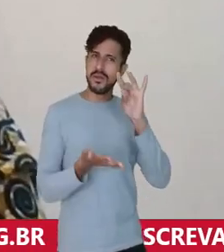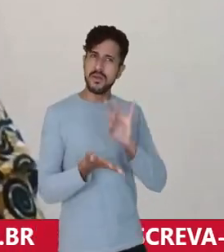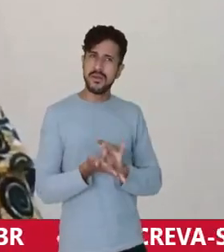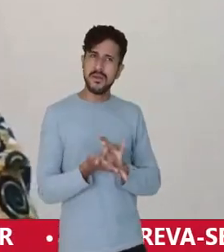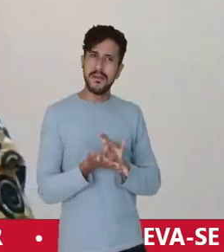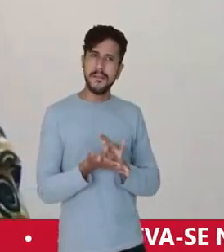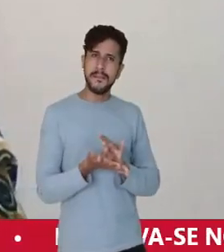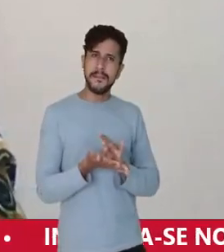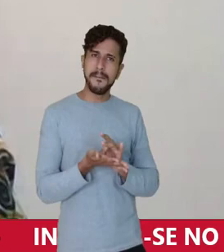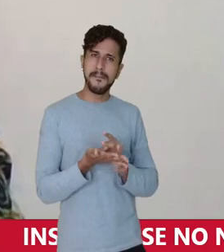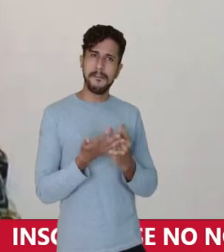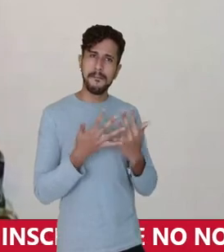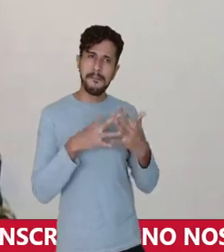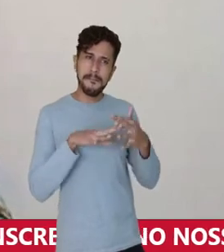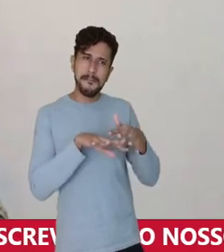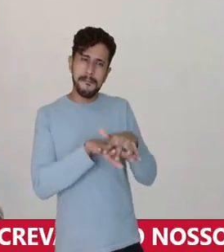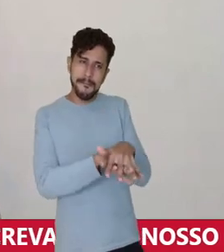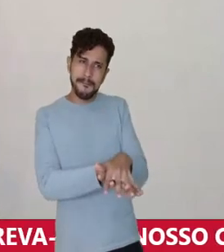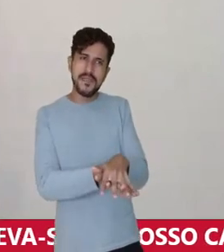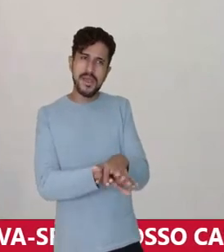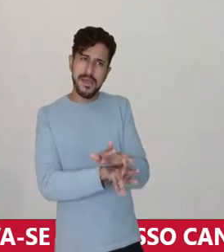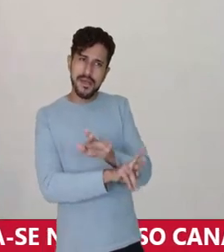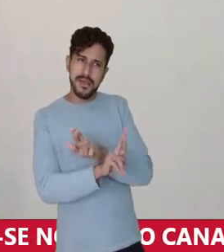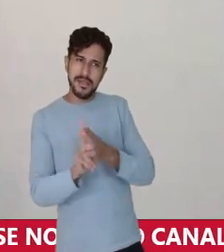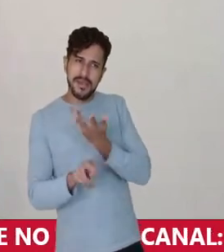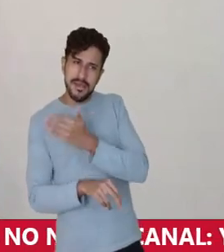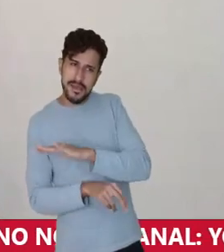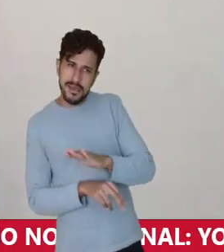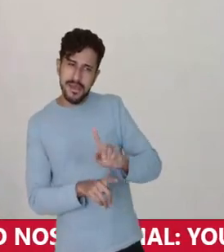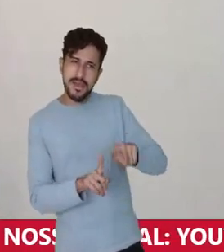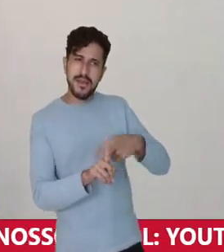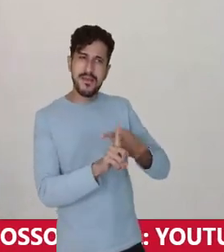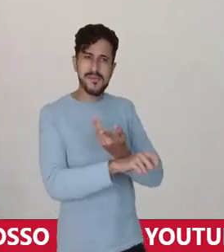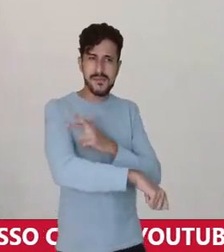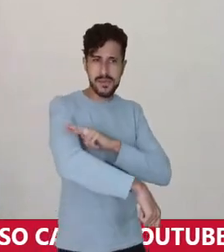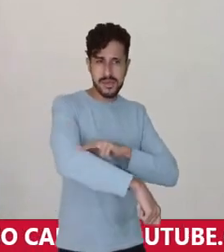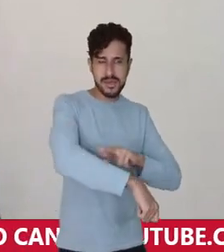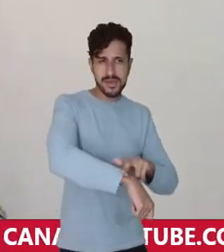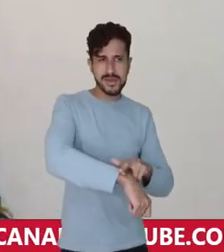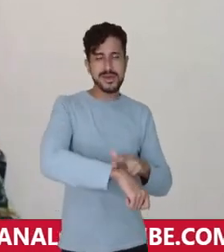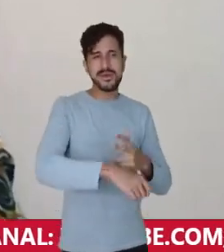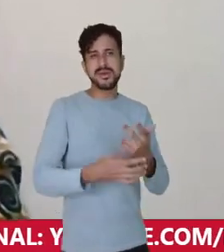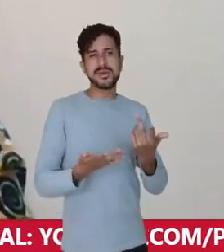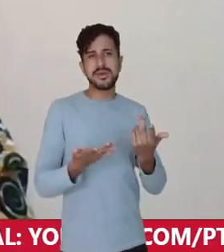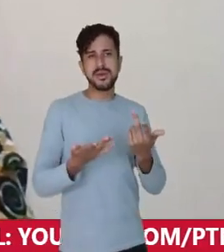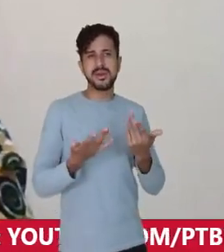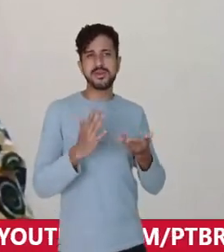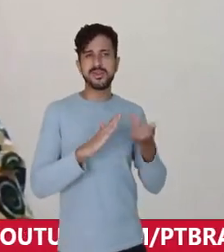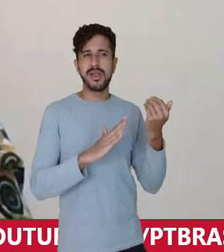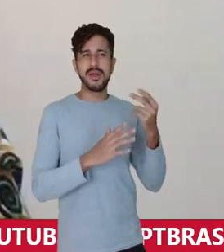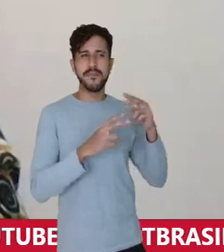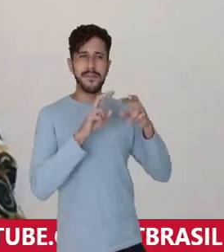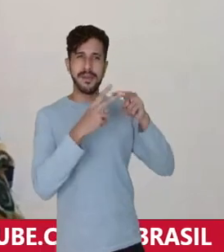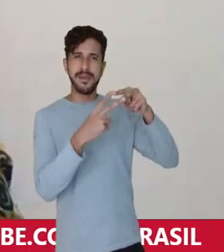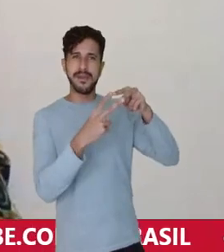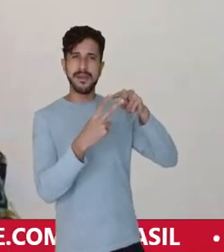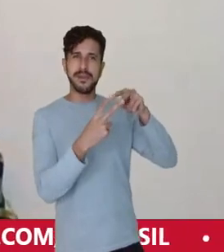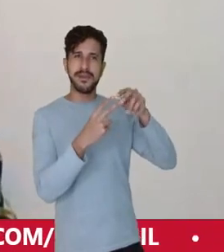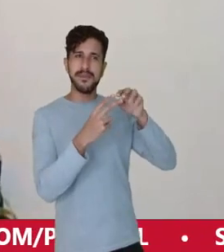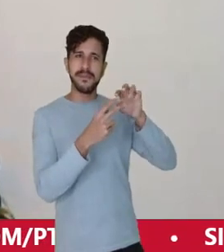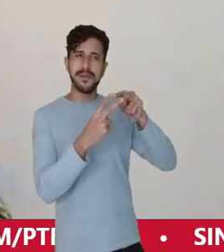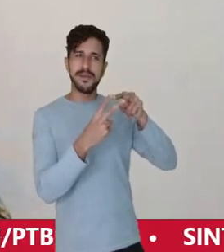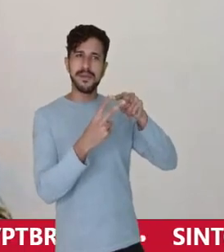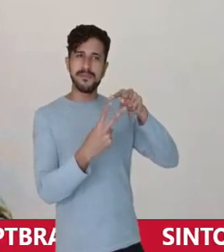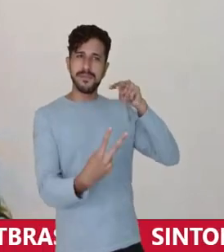essa intersecção infância e raça, e tirar essa perspectiva da minoridade ou